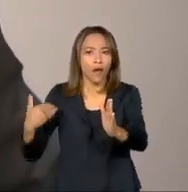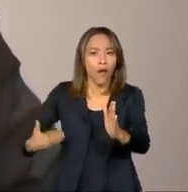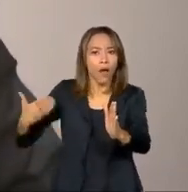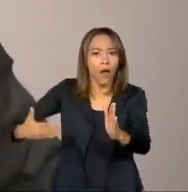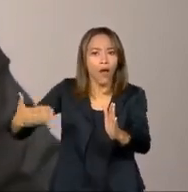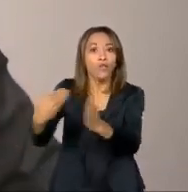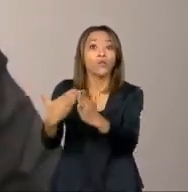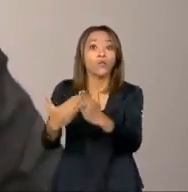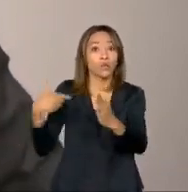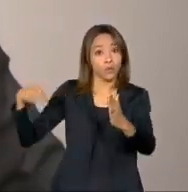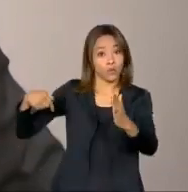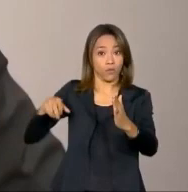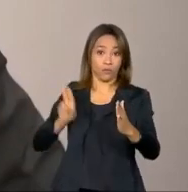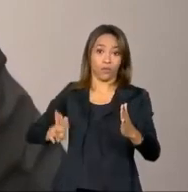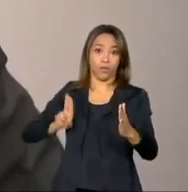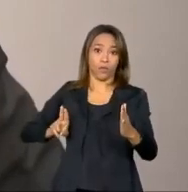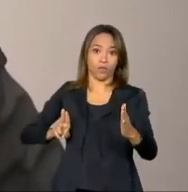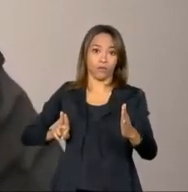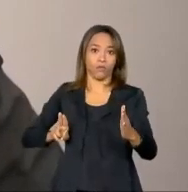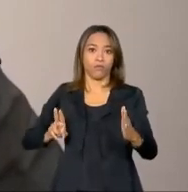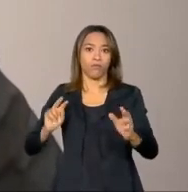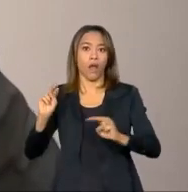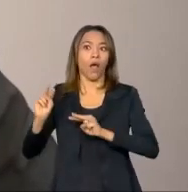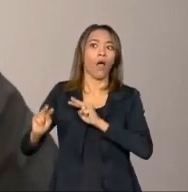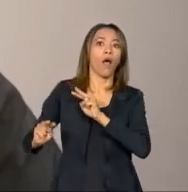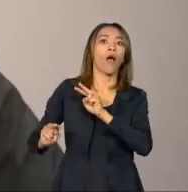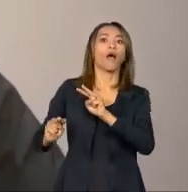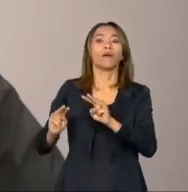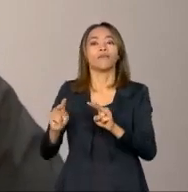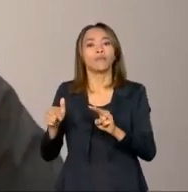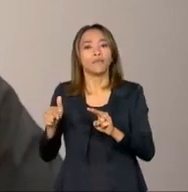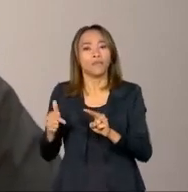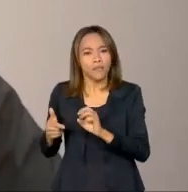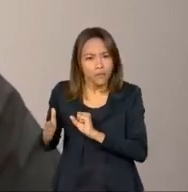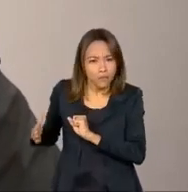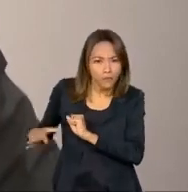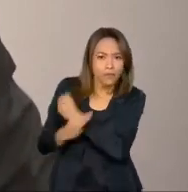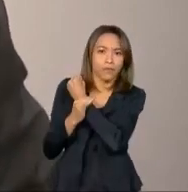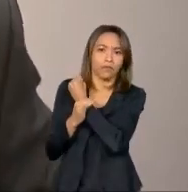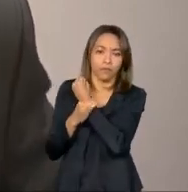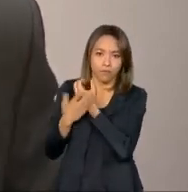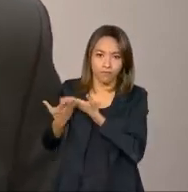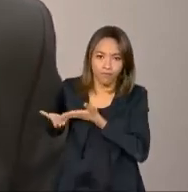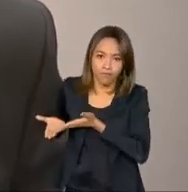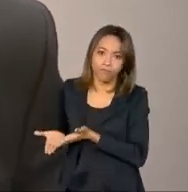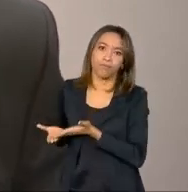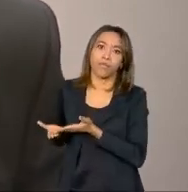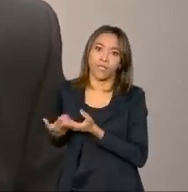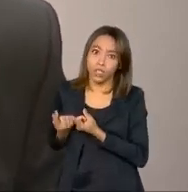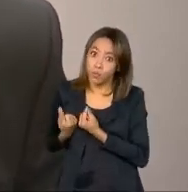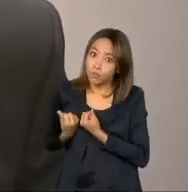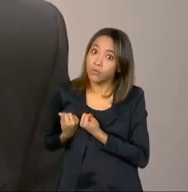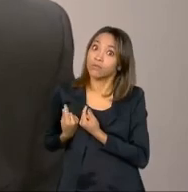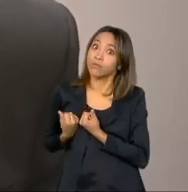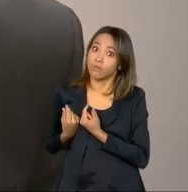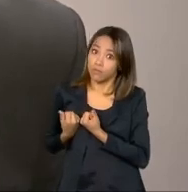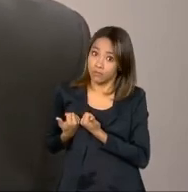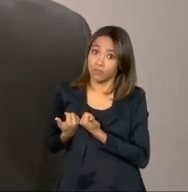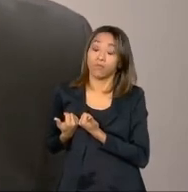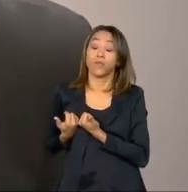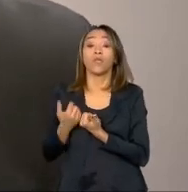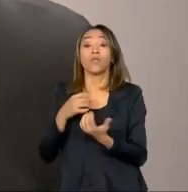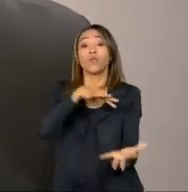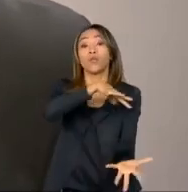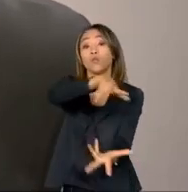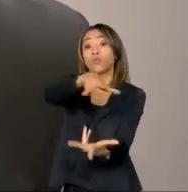mais rico, muita liquidez, muito dinheiro. E um mundo